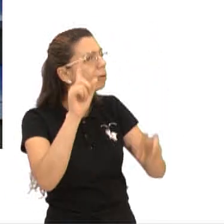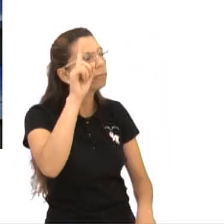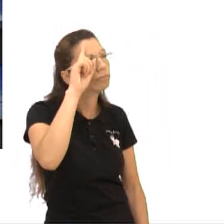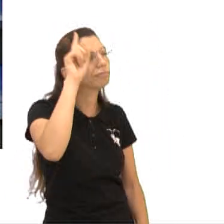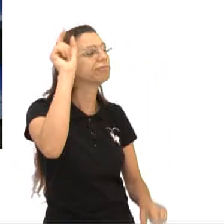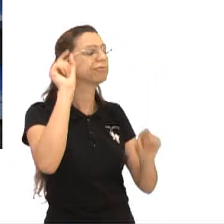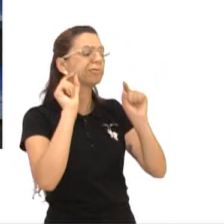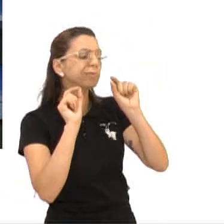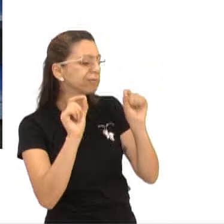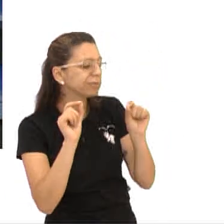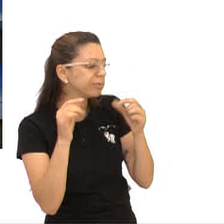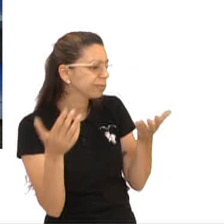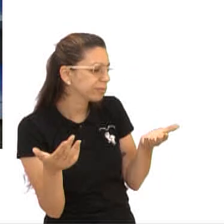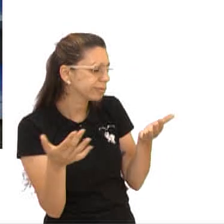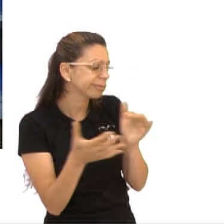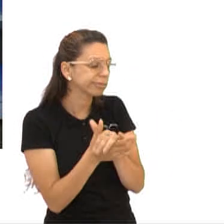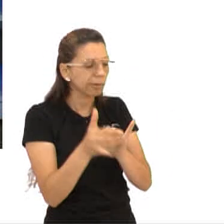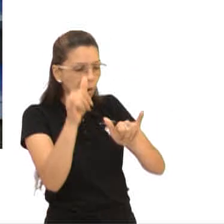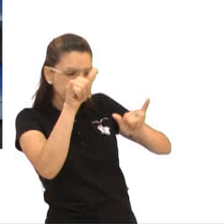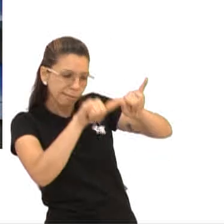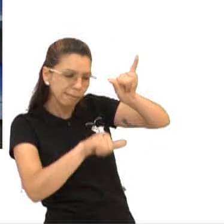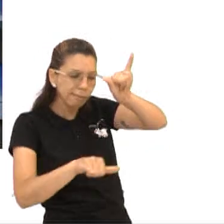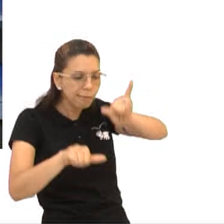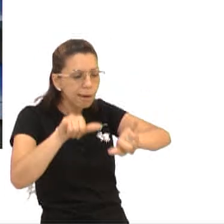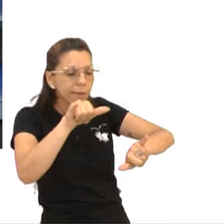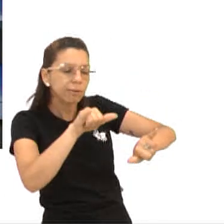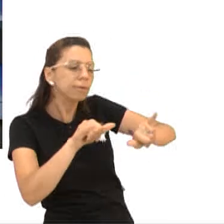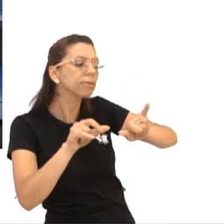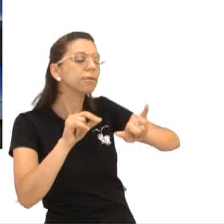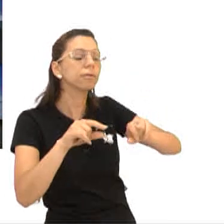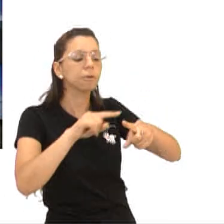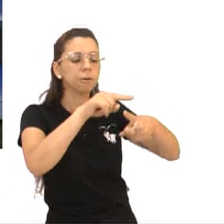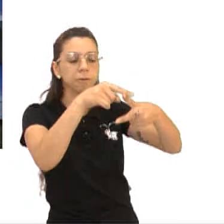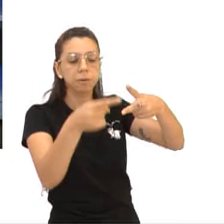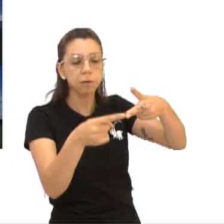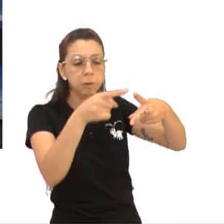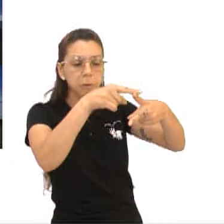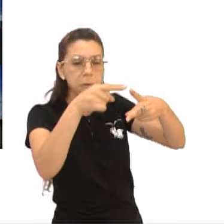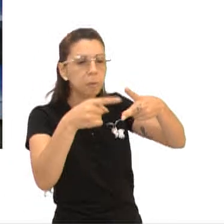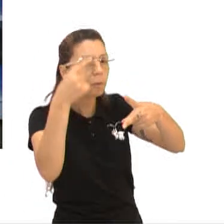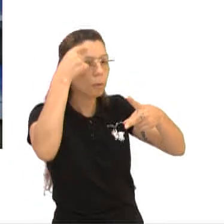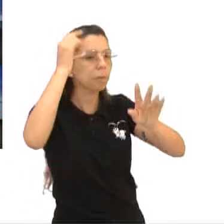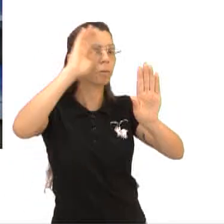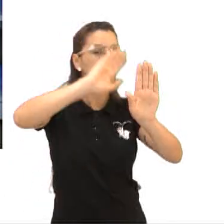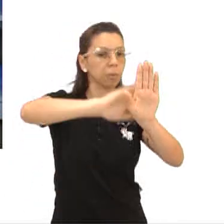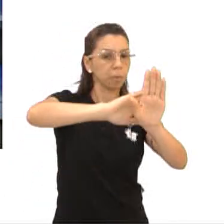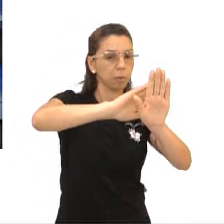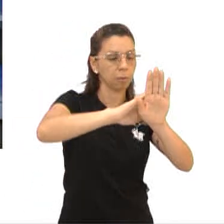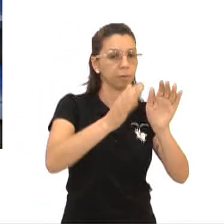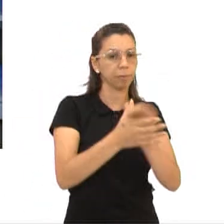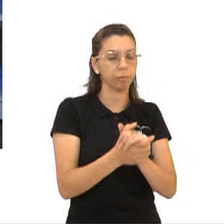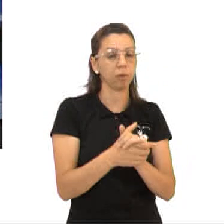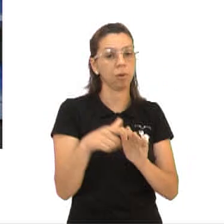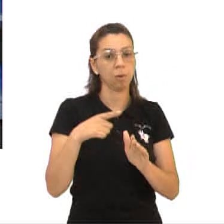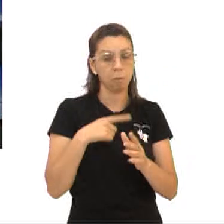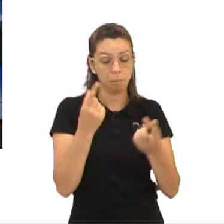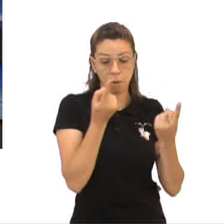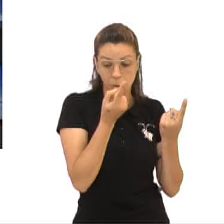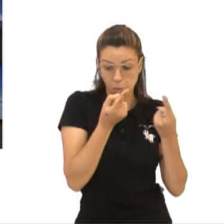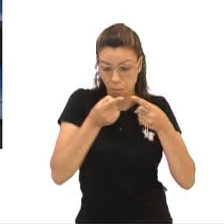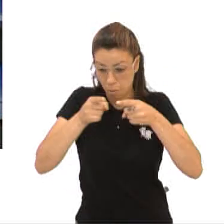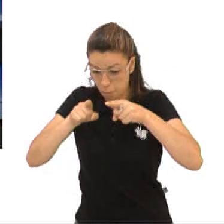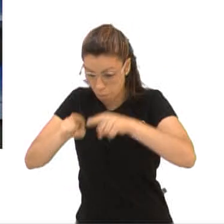de uma avaliação a respeito de duas ideologias, uma contra a ideia de que o mundo